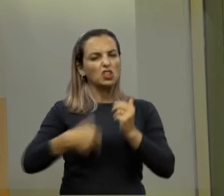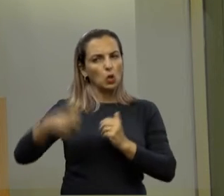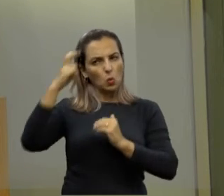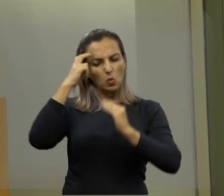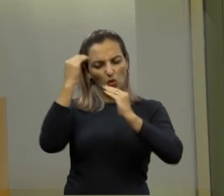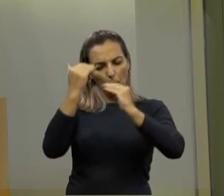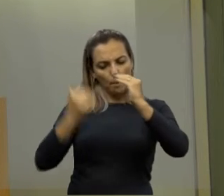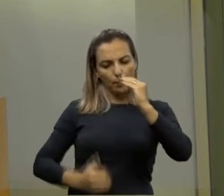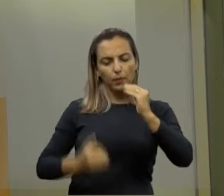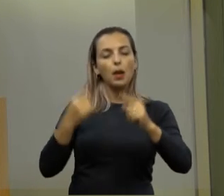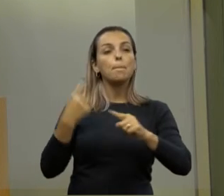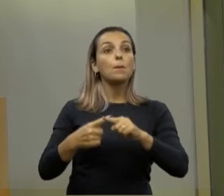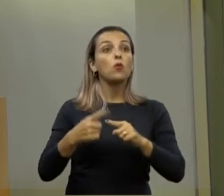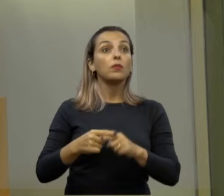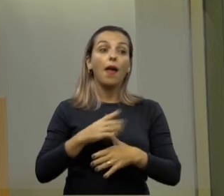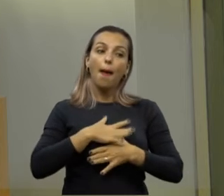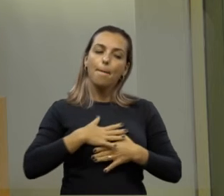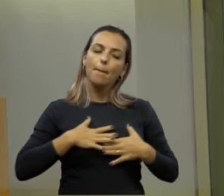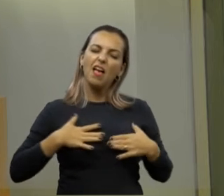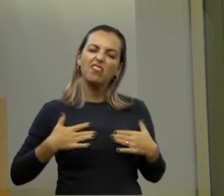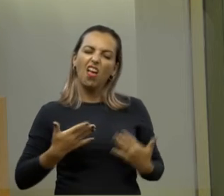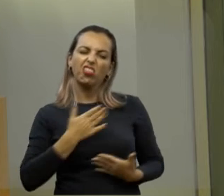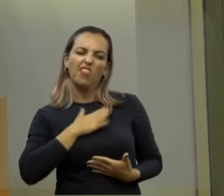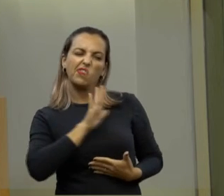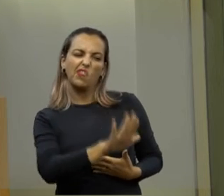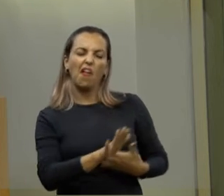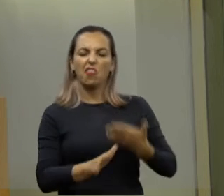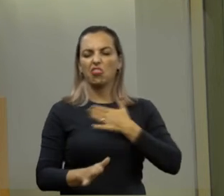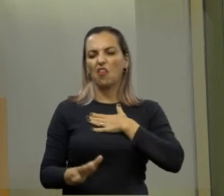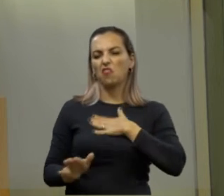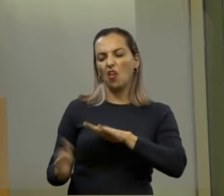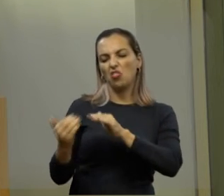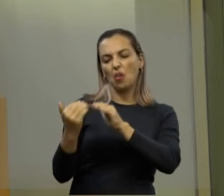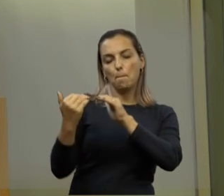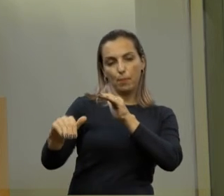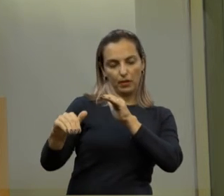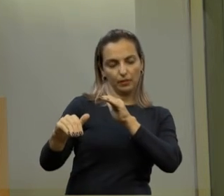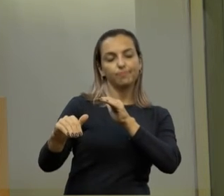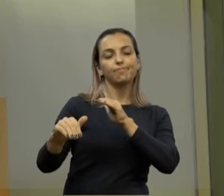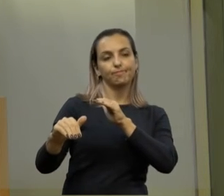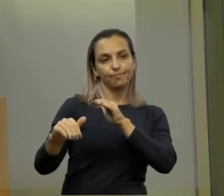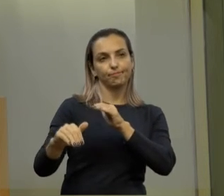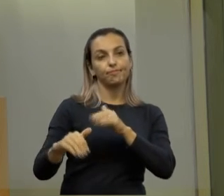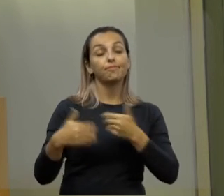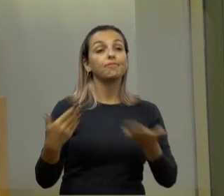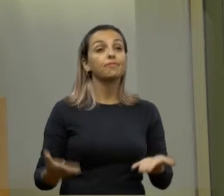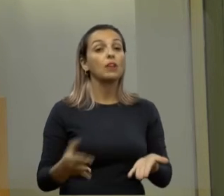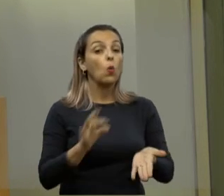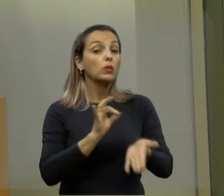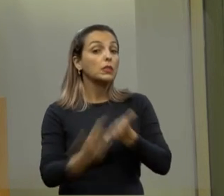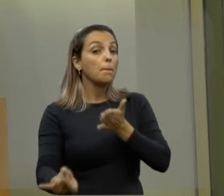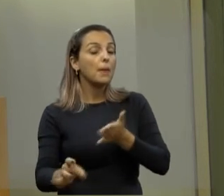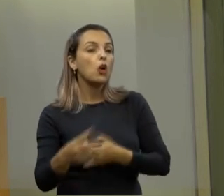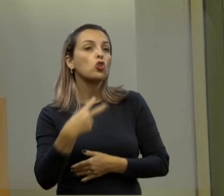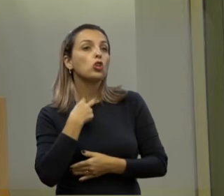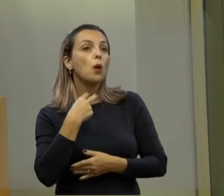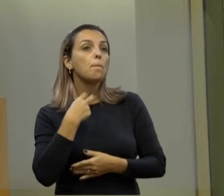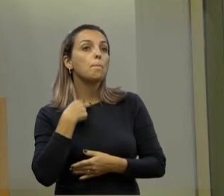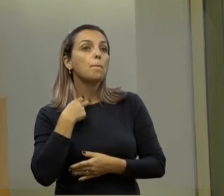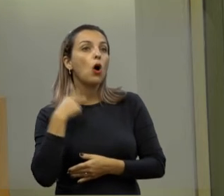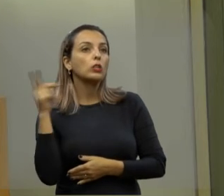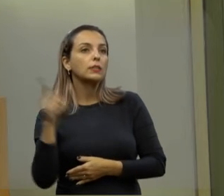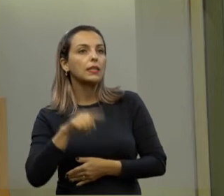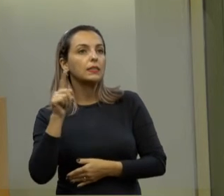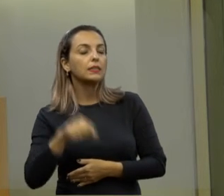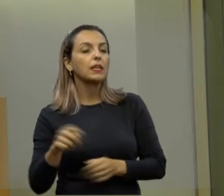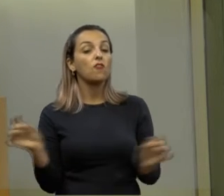culturas pelo simples prazer de Não Gostar onde não compartilhar daquela cultura meu inimigo não pode ser eliminado